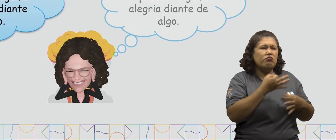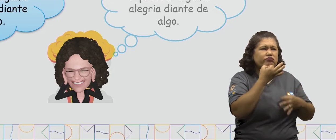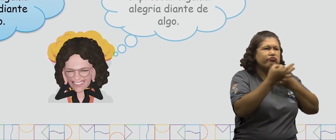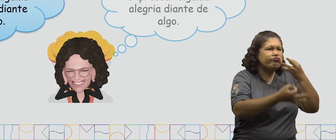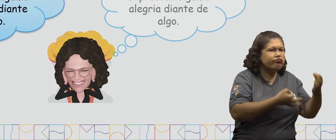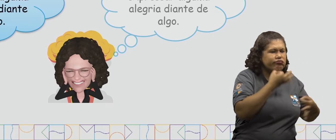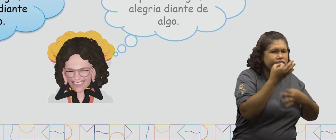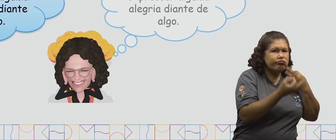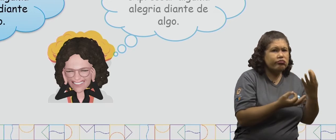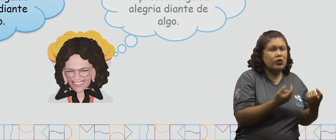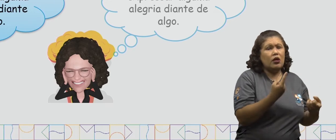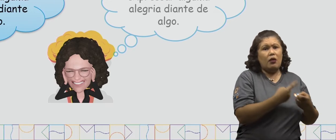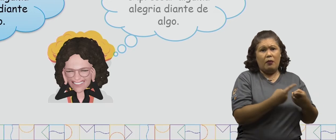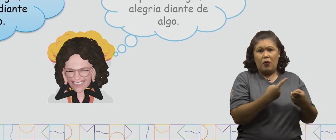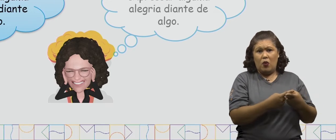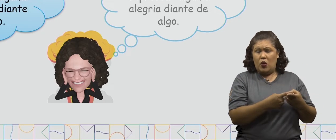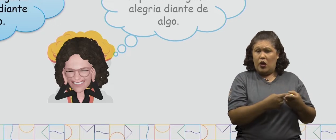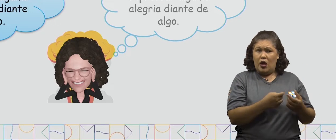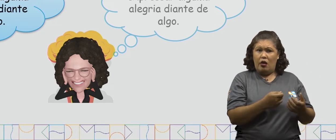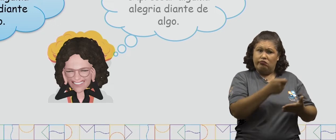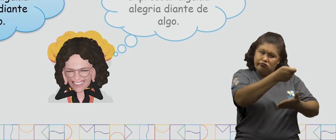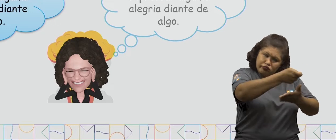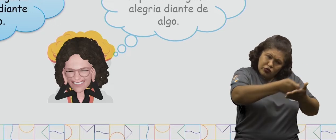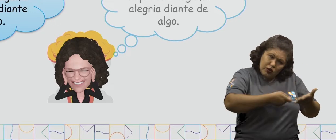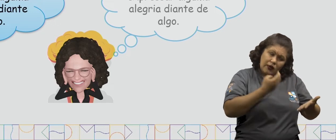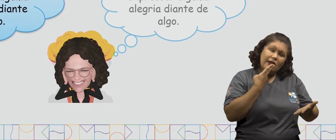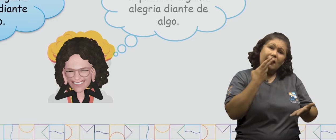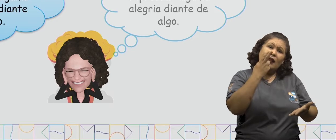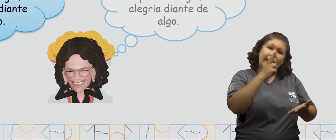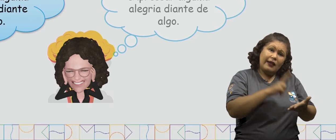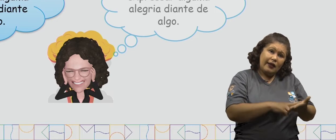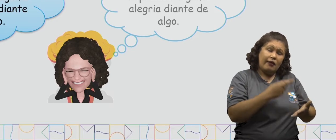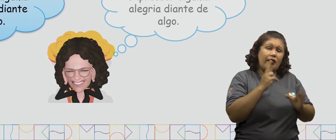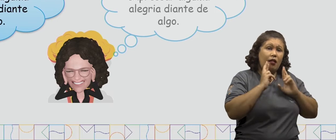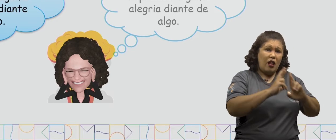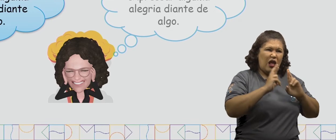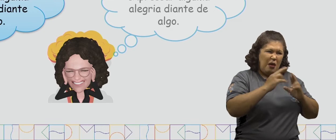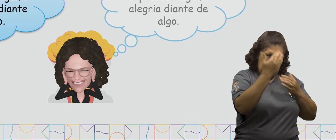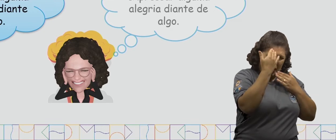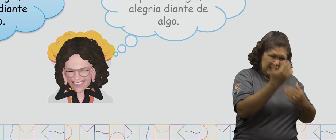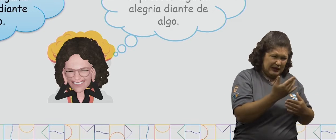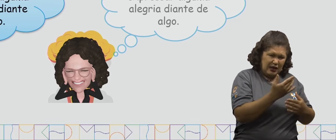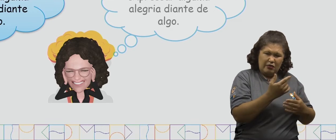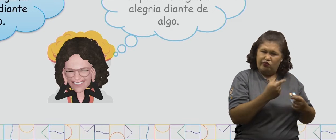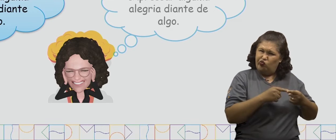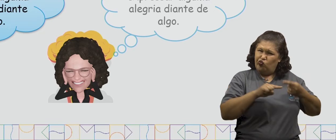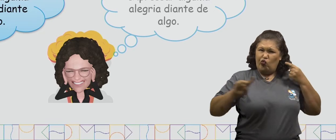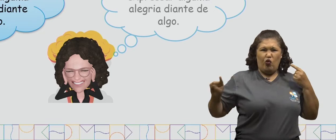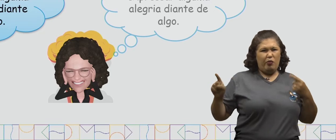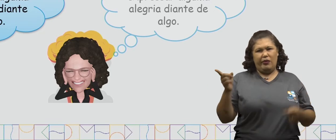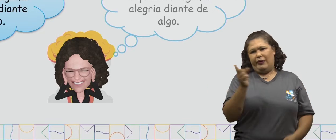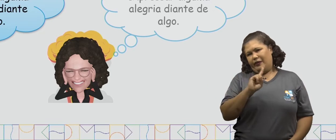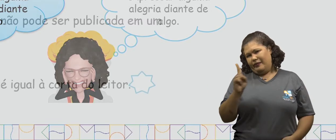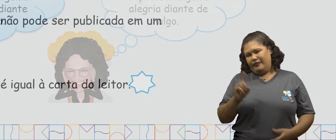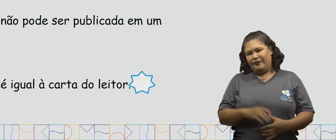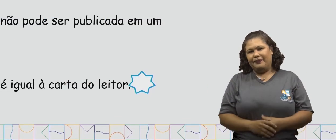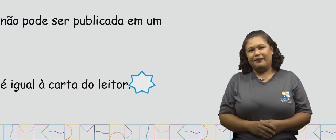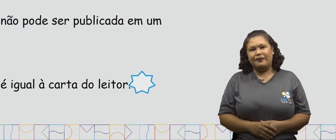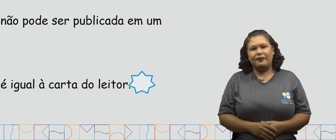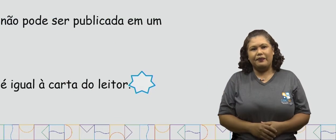algo. Afinal, nós não produziremos uma carta de reclamação para agradecer ou expressar alguma